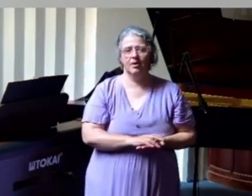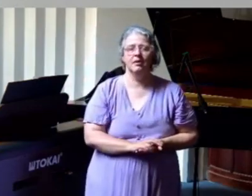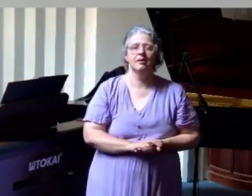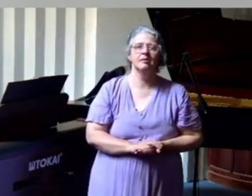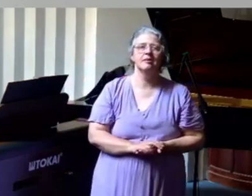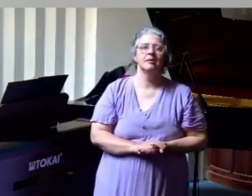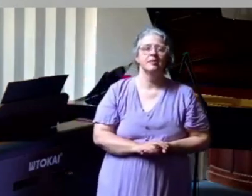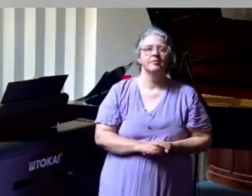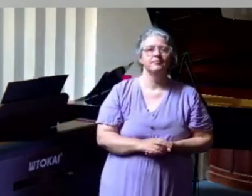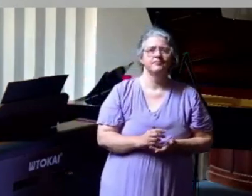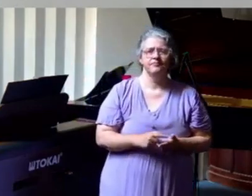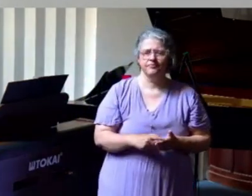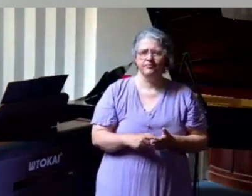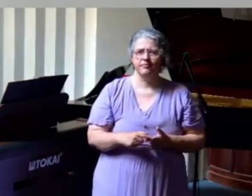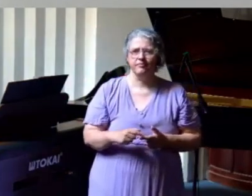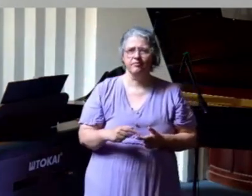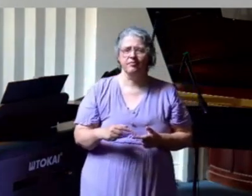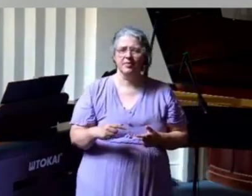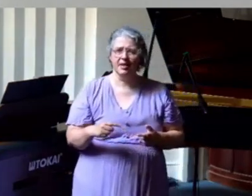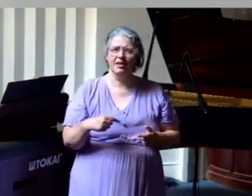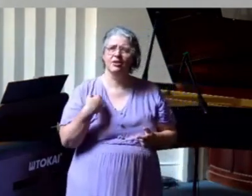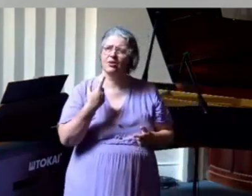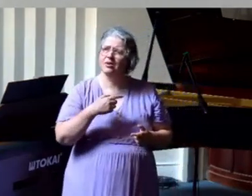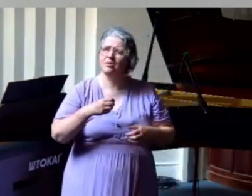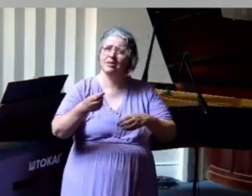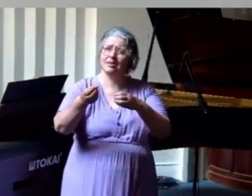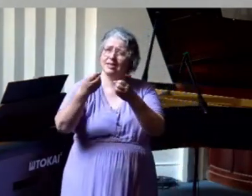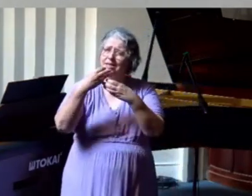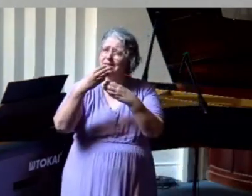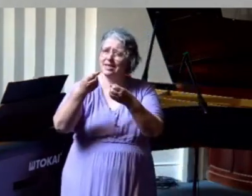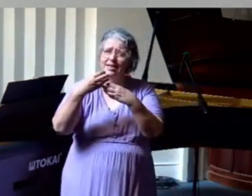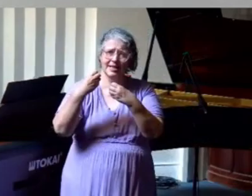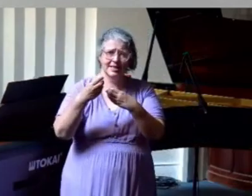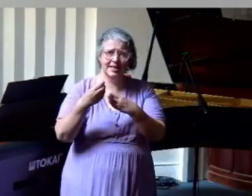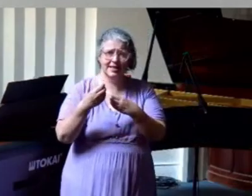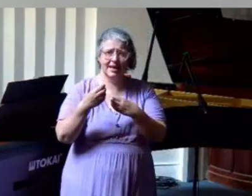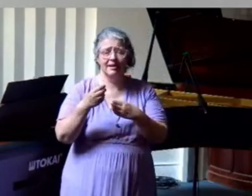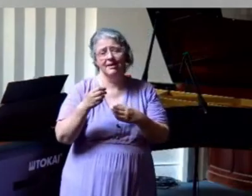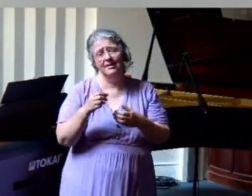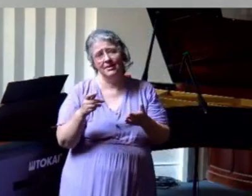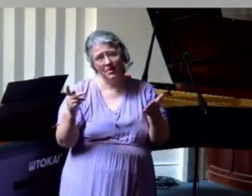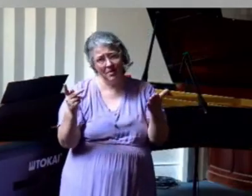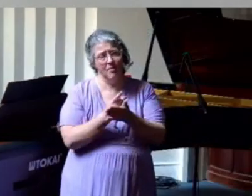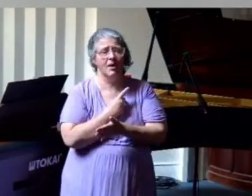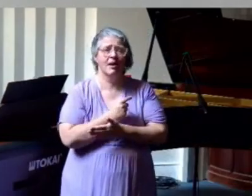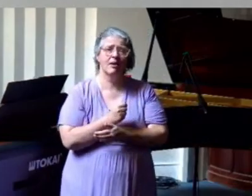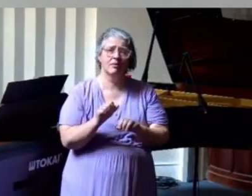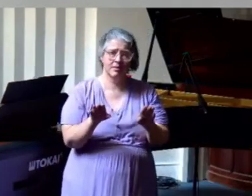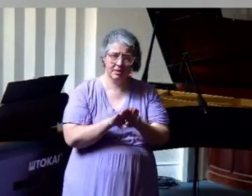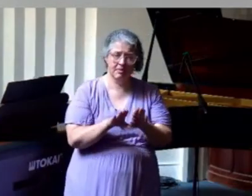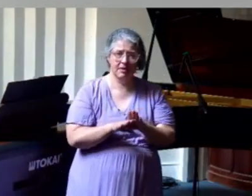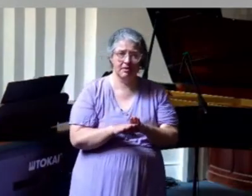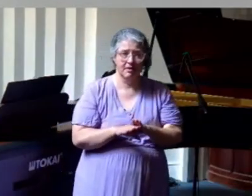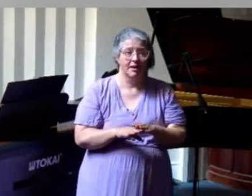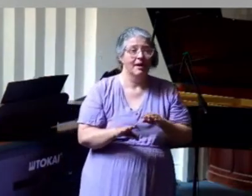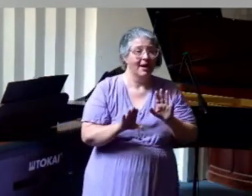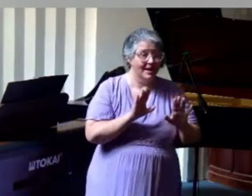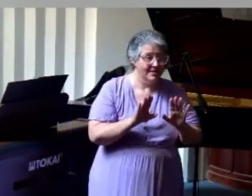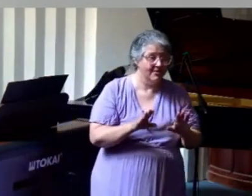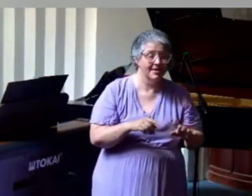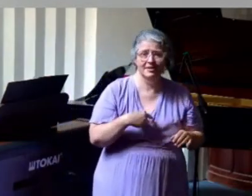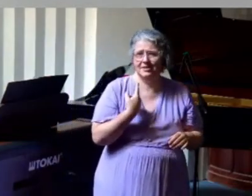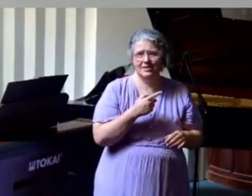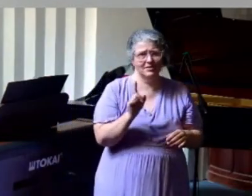reis que pode nos ensinar com o seu erro. Veja que nem sempre a gente só aprende com acertos